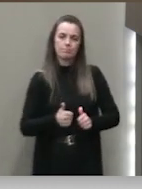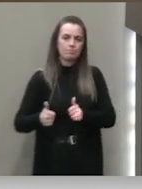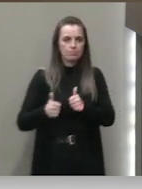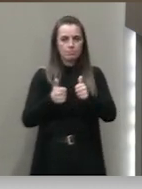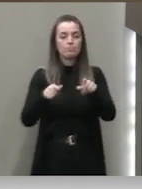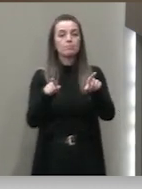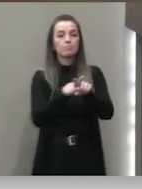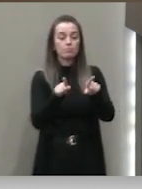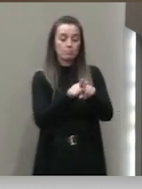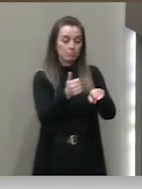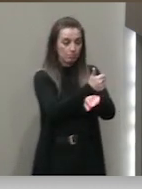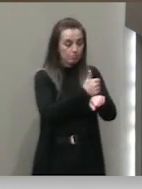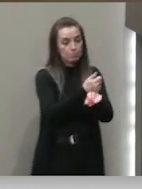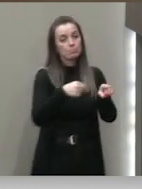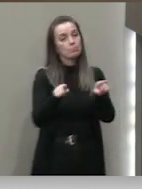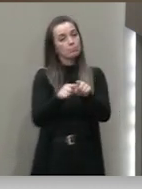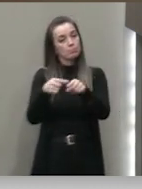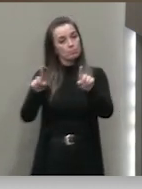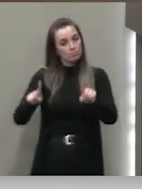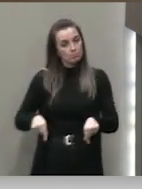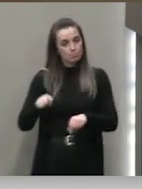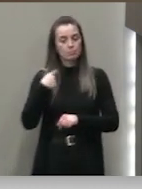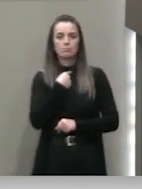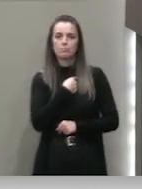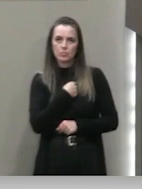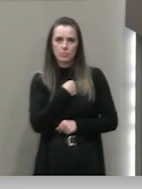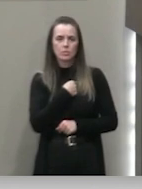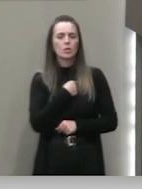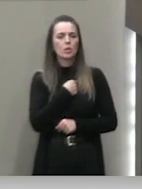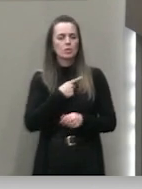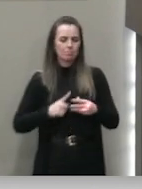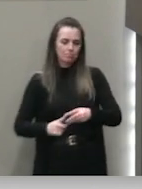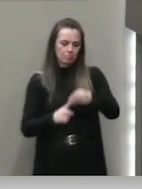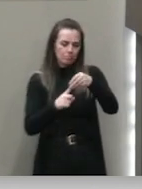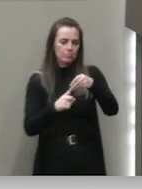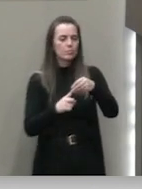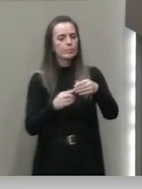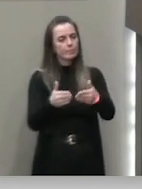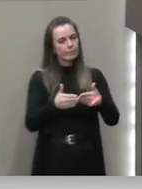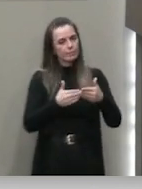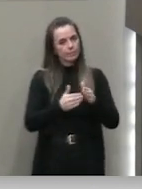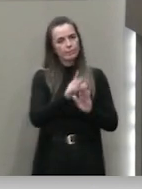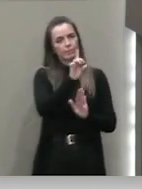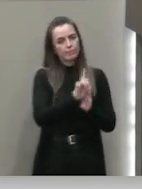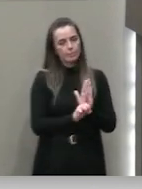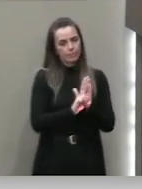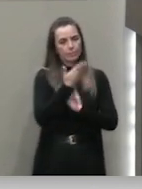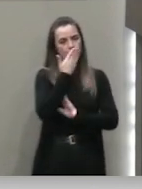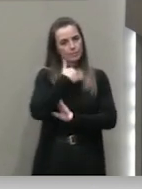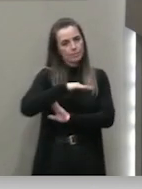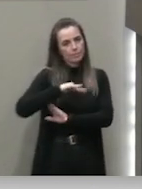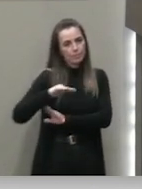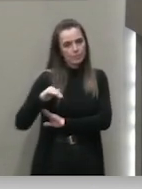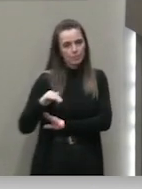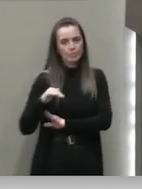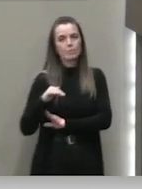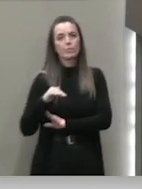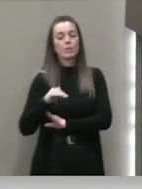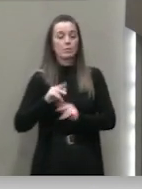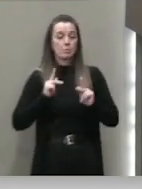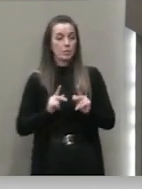servidores públicos, priorizando a defesa dos direitos das nossas crianças, das pessoas